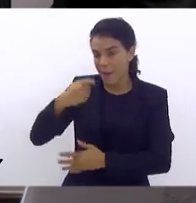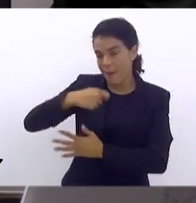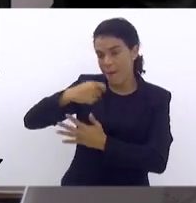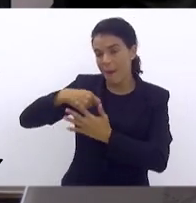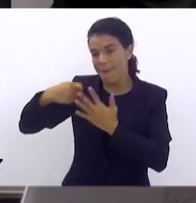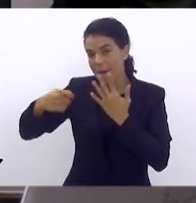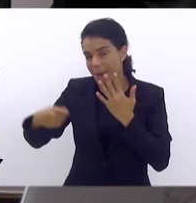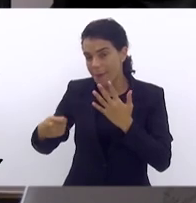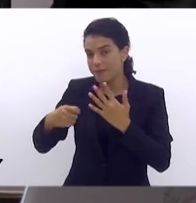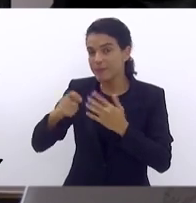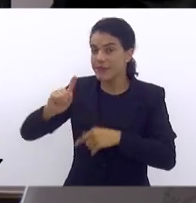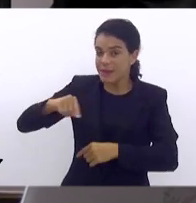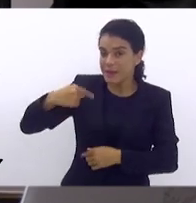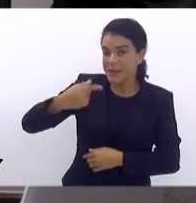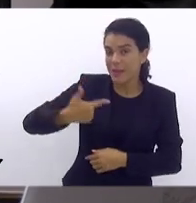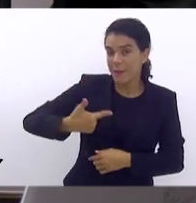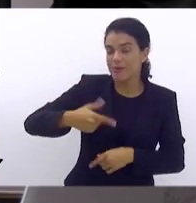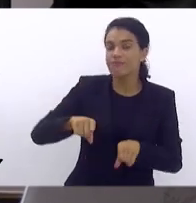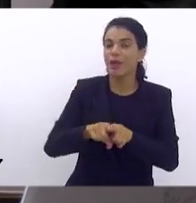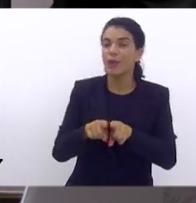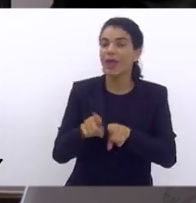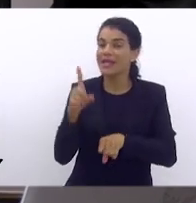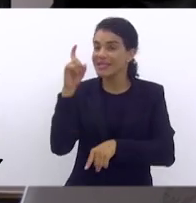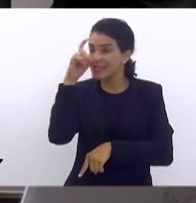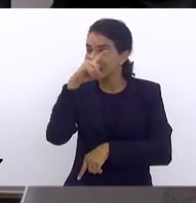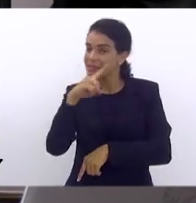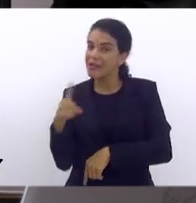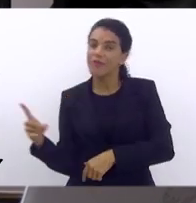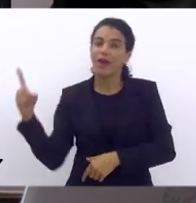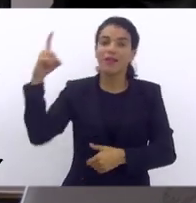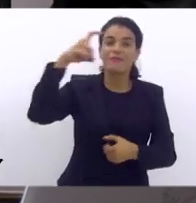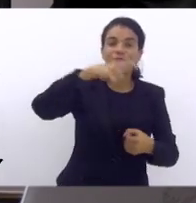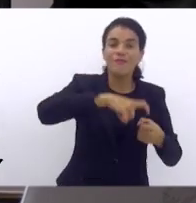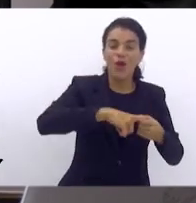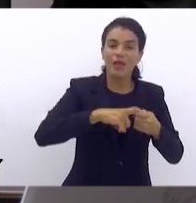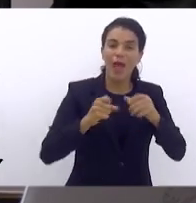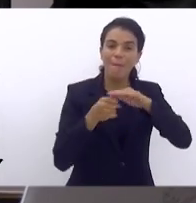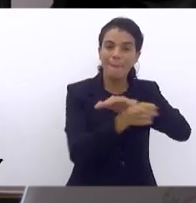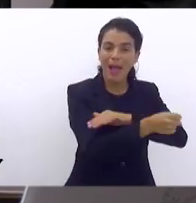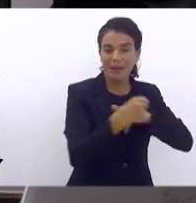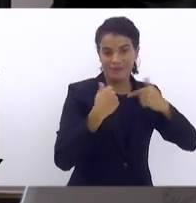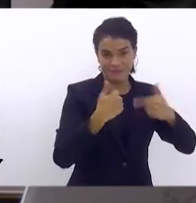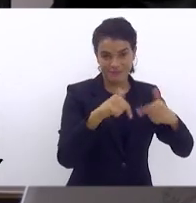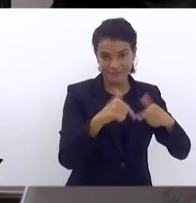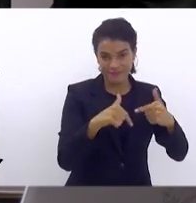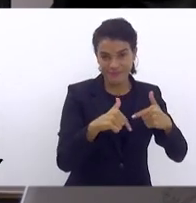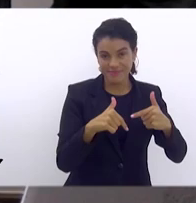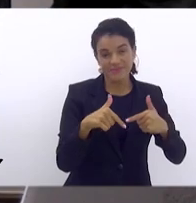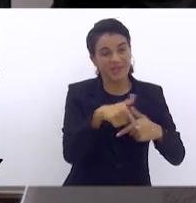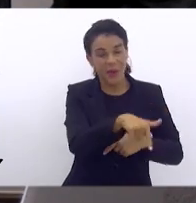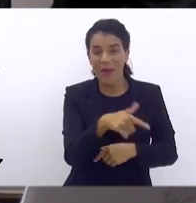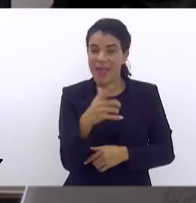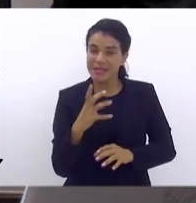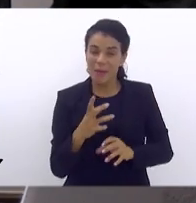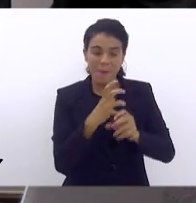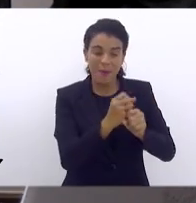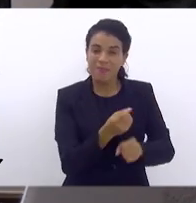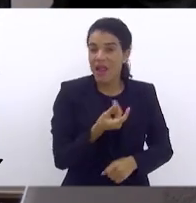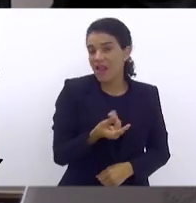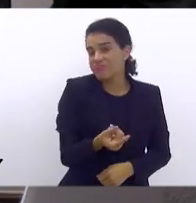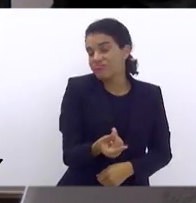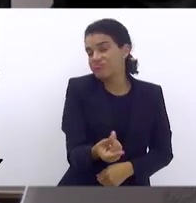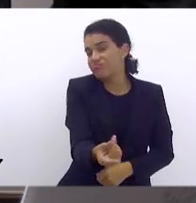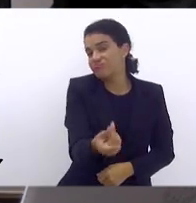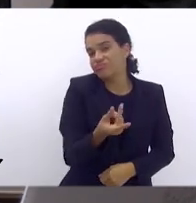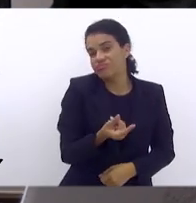e depois ainda tem toda a dificuldade de retornar ao mercado de trabalho então com isso esse algoritmo ele perpetuava